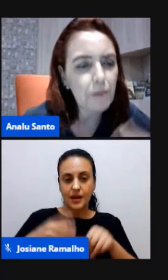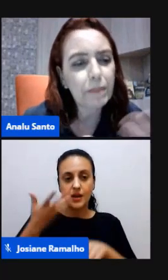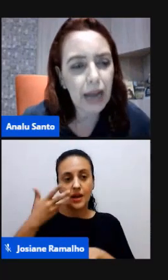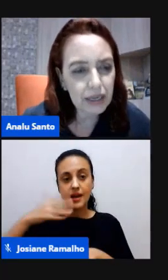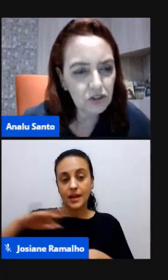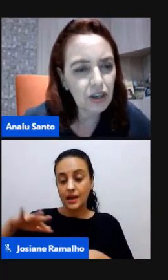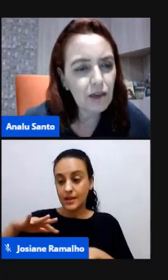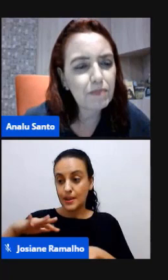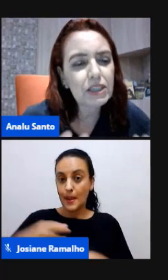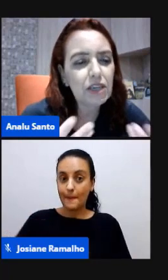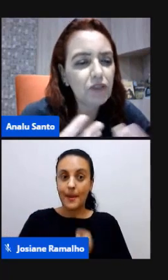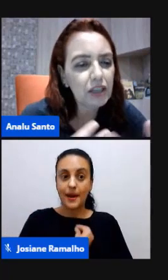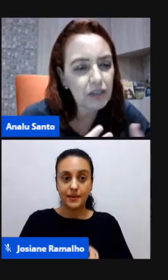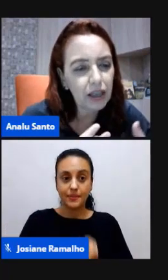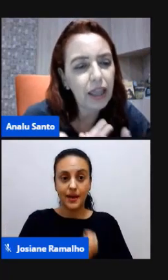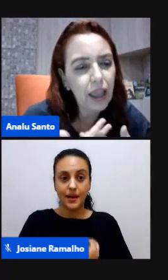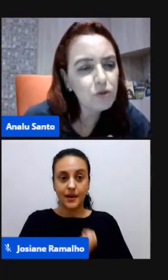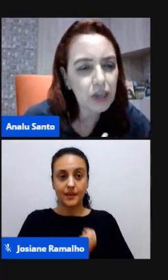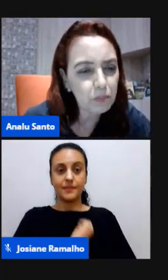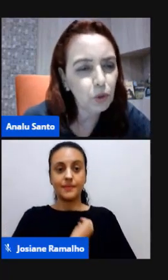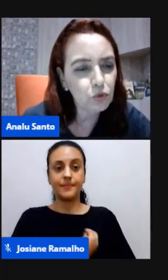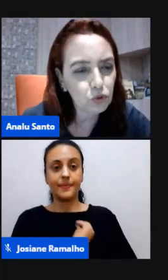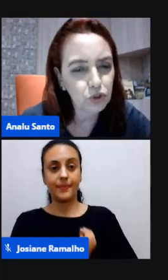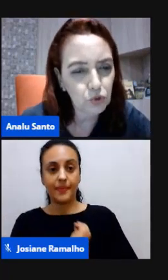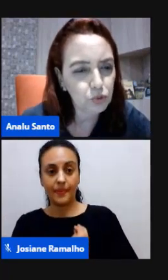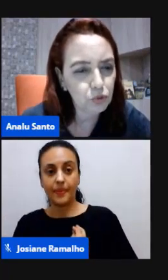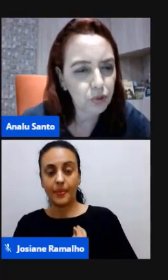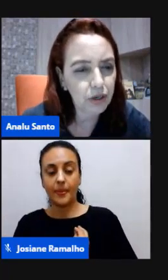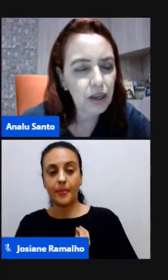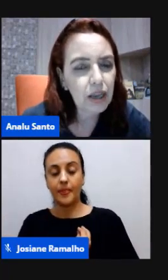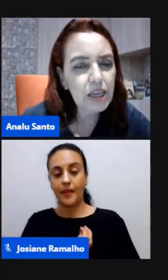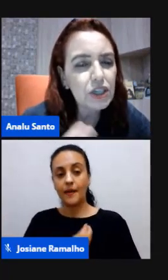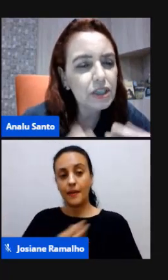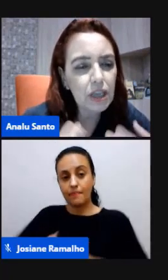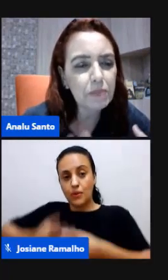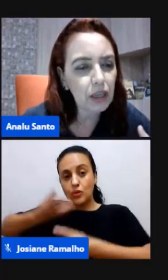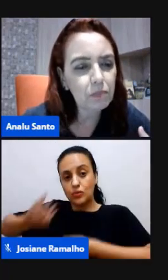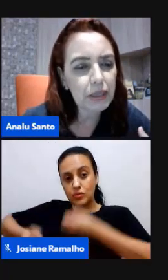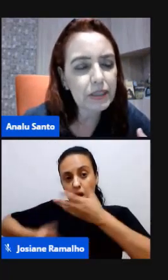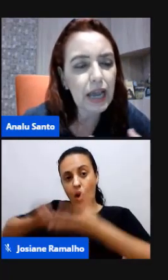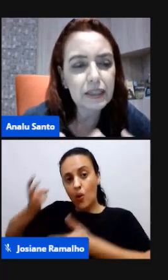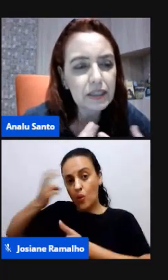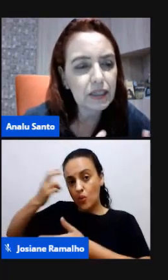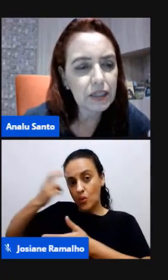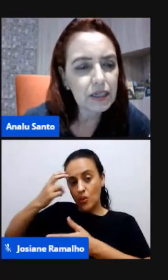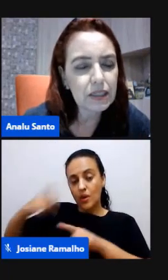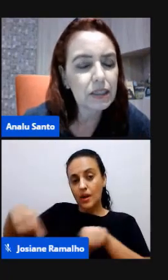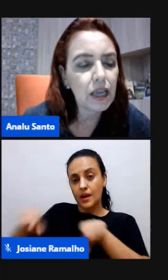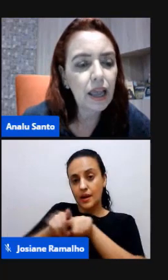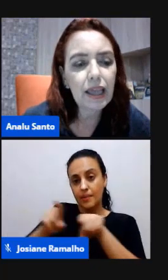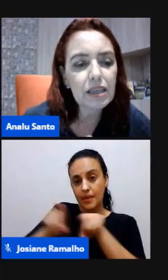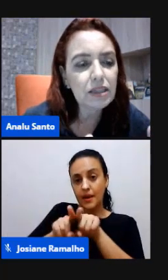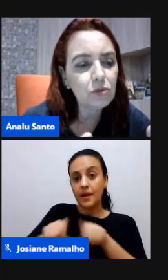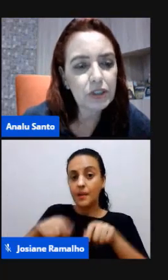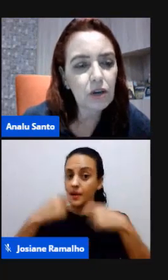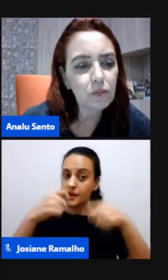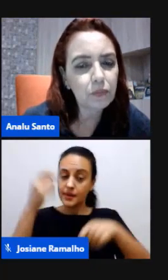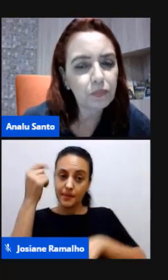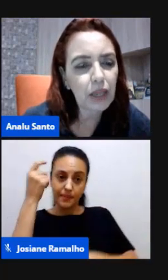um ser à parte, mas que é um ser produtor de cultura. E a gente sempre tem que pensar que as crianças,